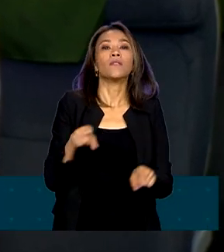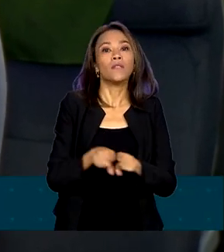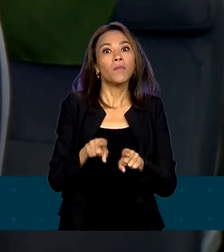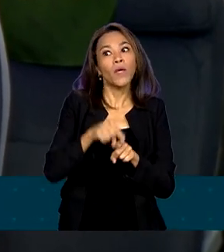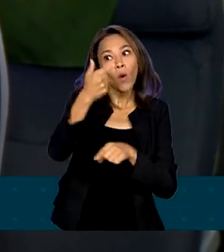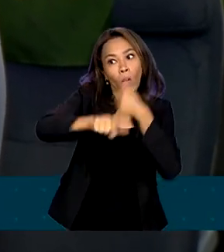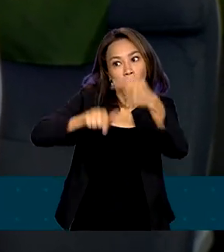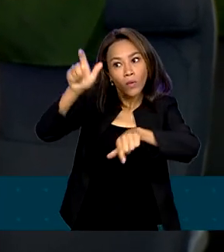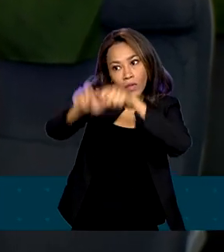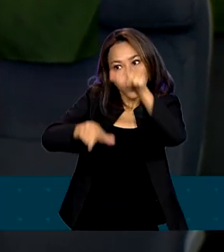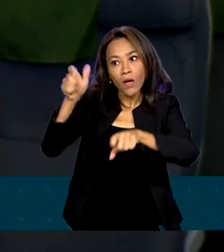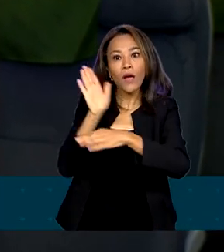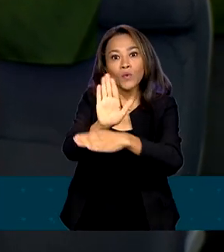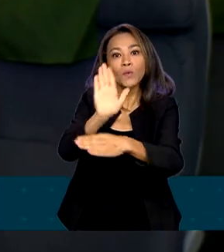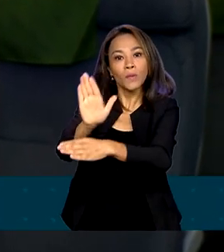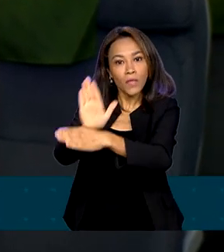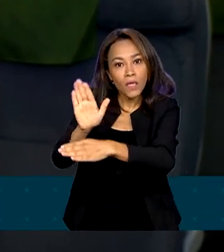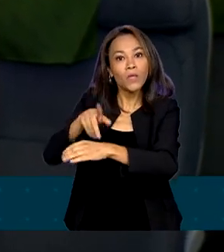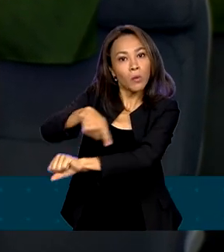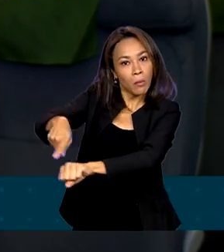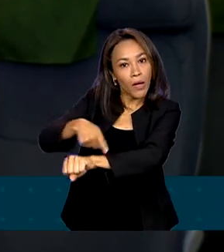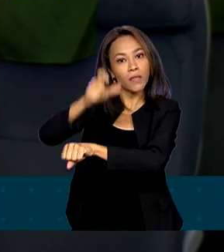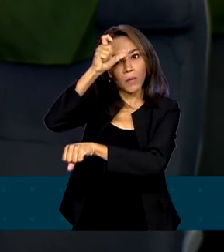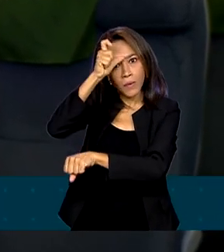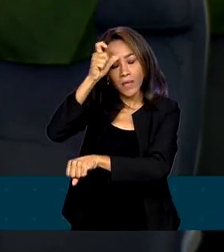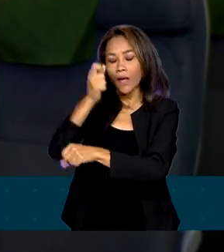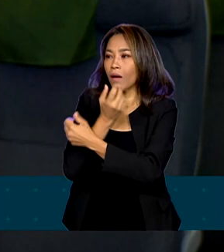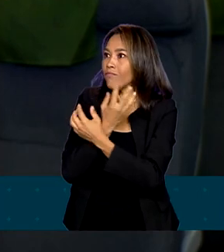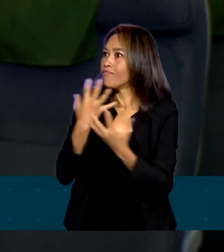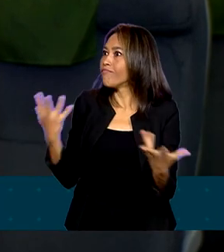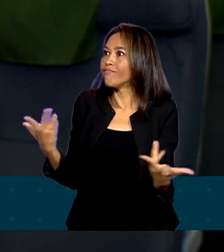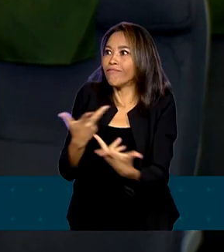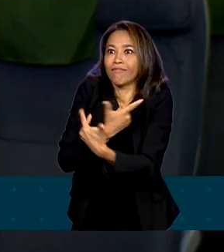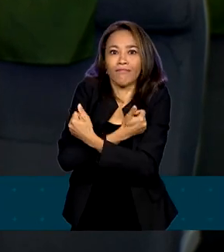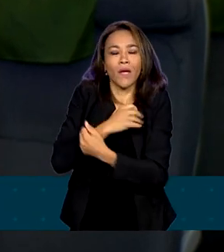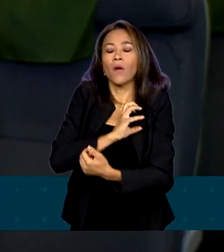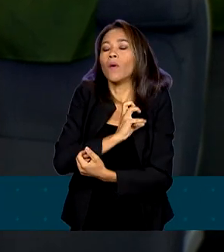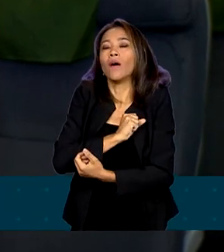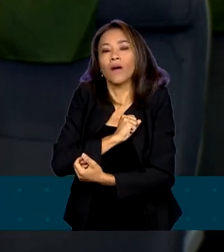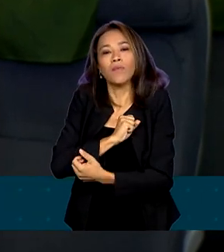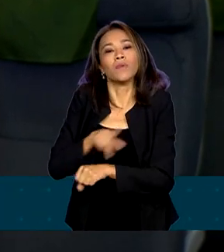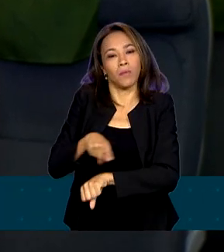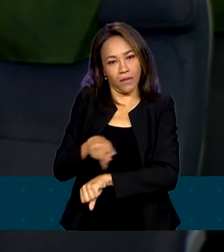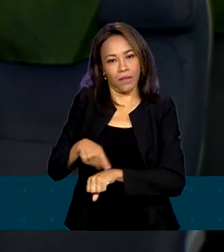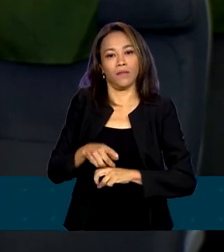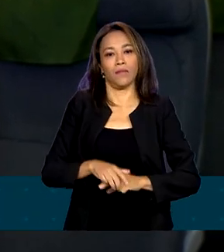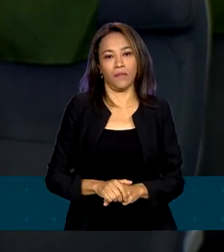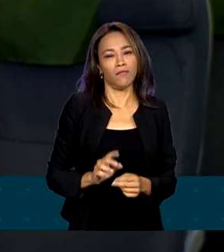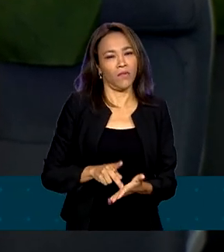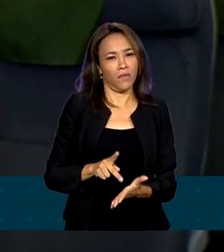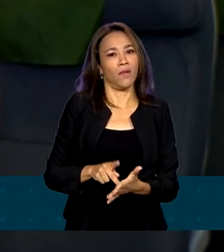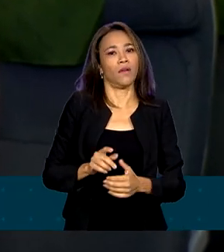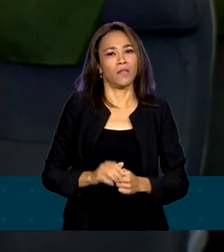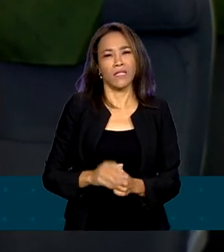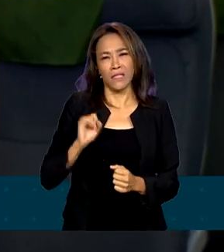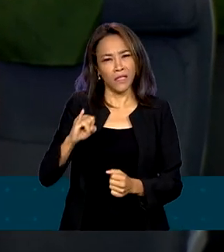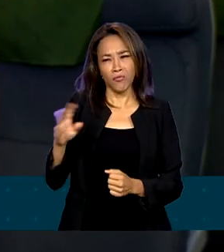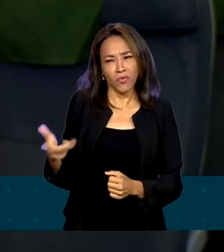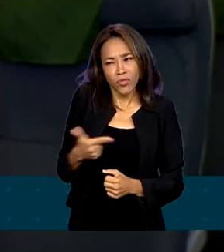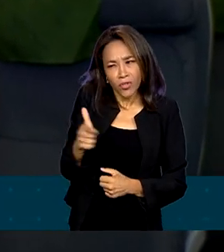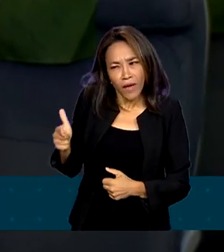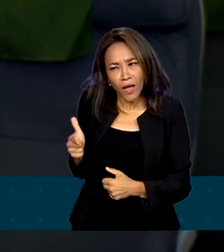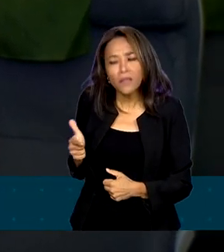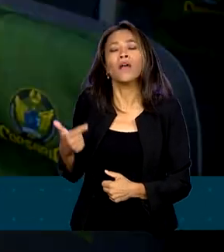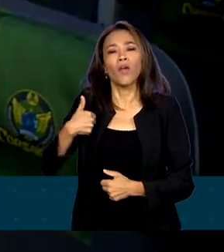se mobilizando para ajudar a Turquia, porque é um país incrível, que eu amo a Turquia de verdade. E se não fosse tudo isso, eu ainda